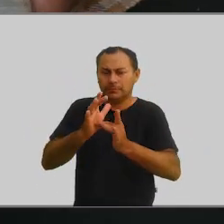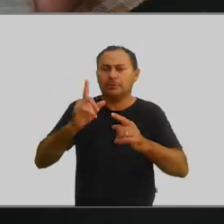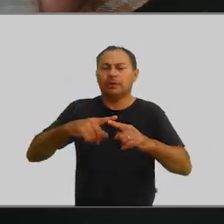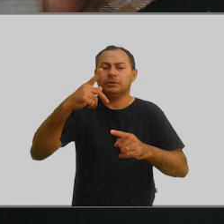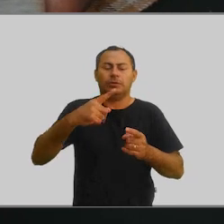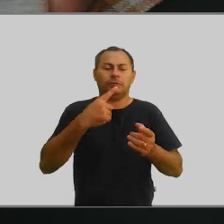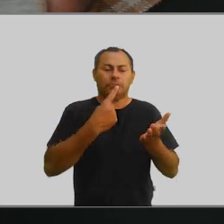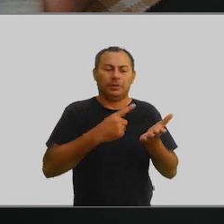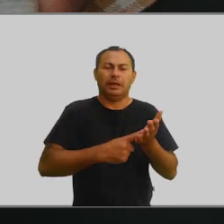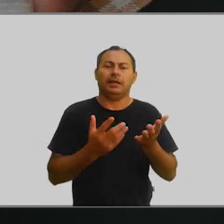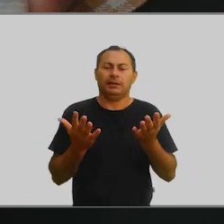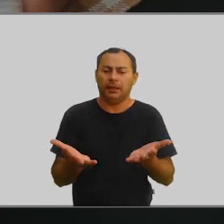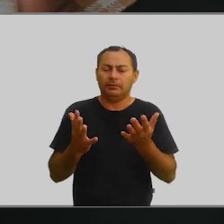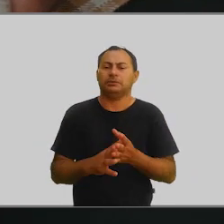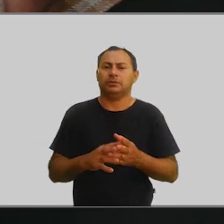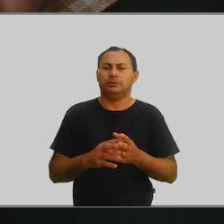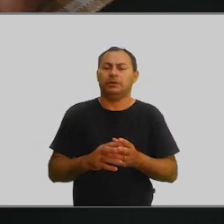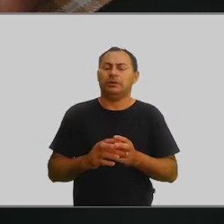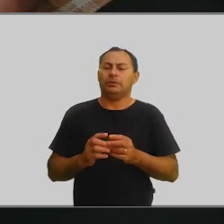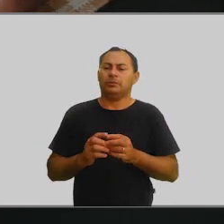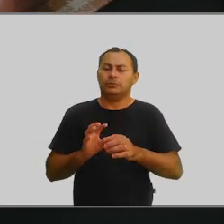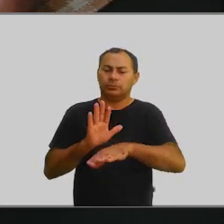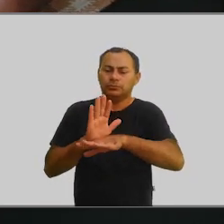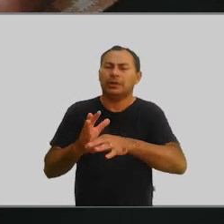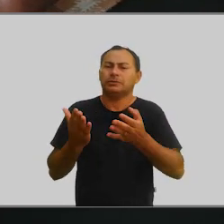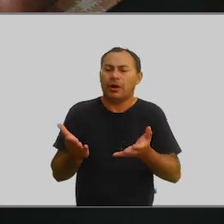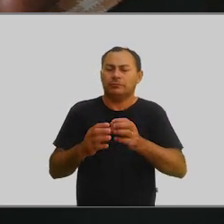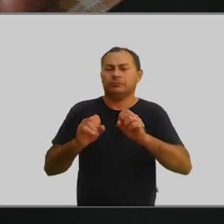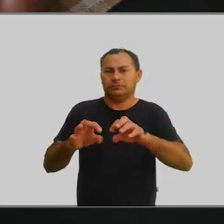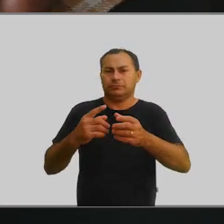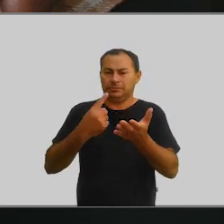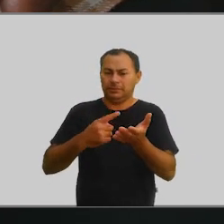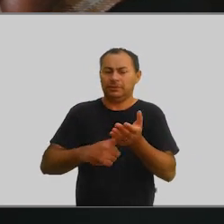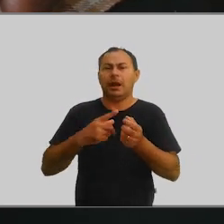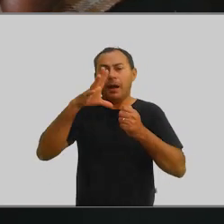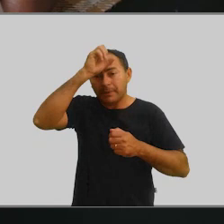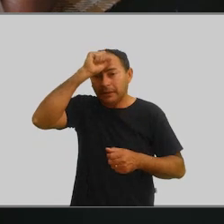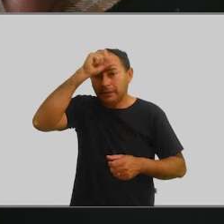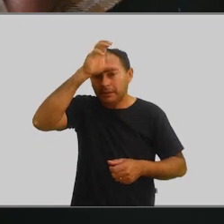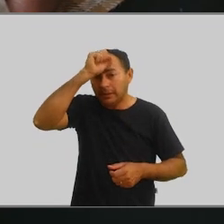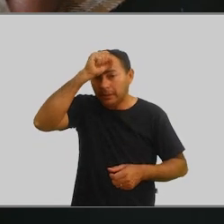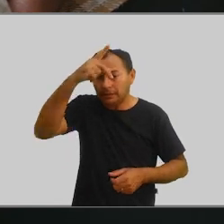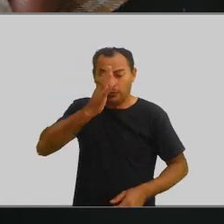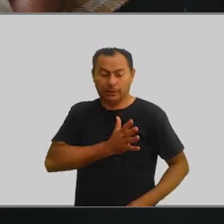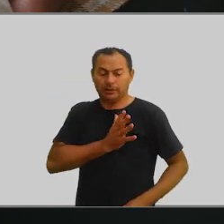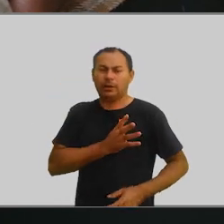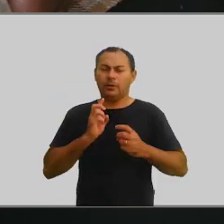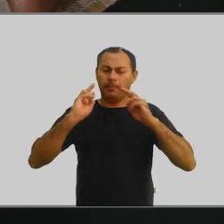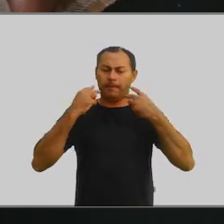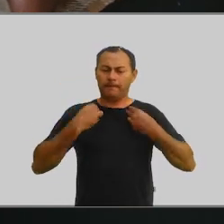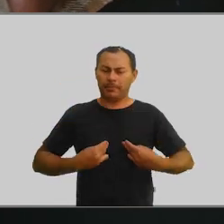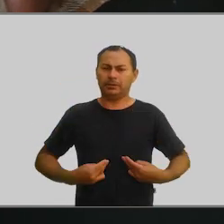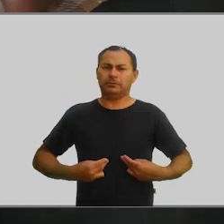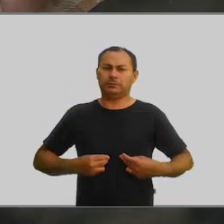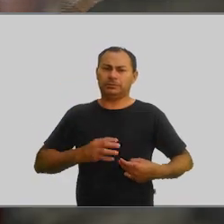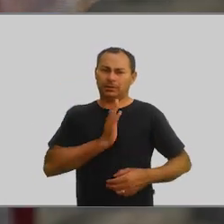porque sua carga é leve e o seu jugo suave. Precisamos aprender sobre o seu coração. Ele era manso e humilde